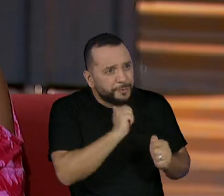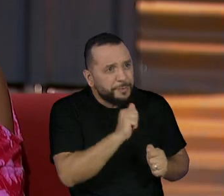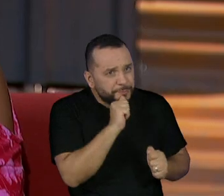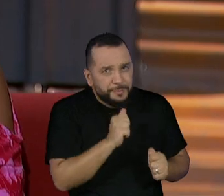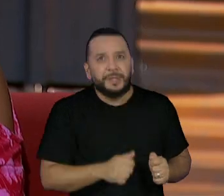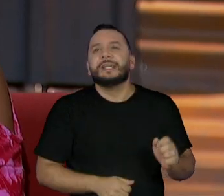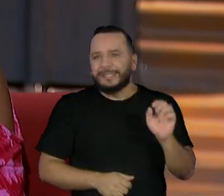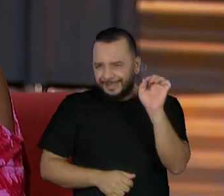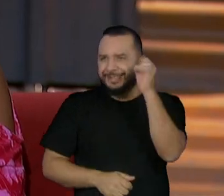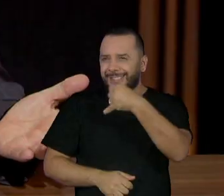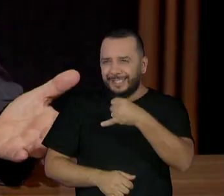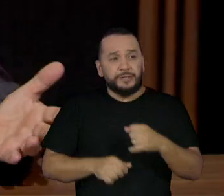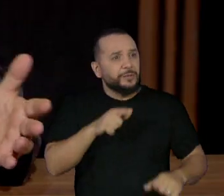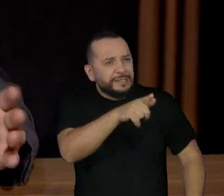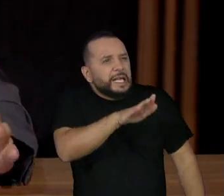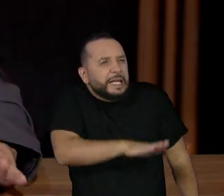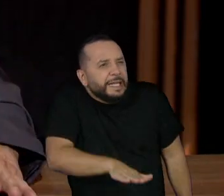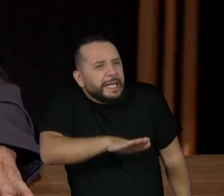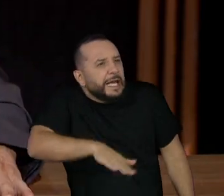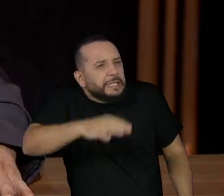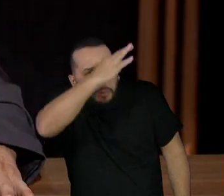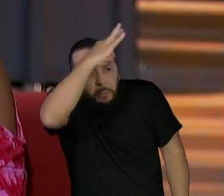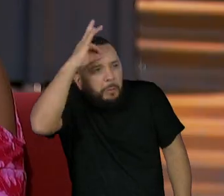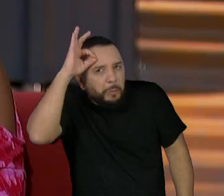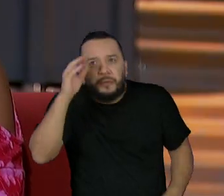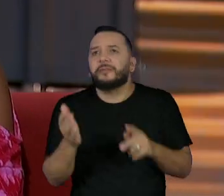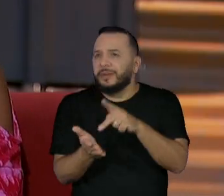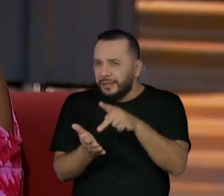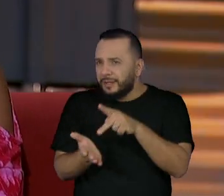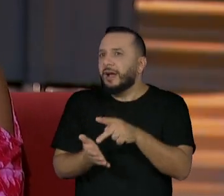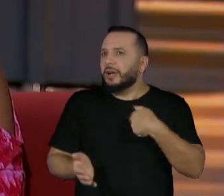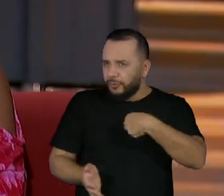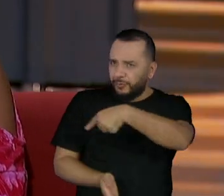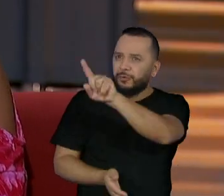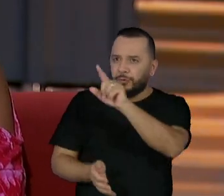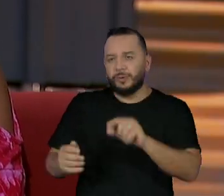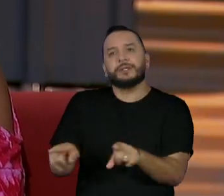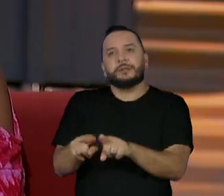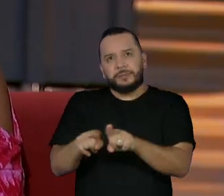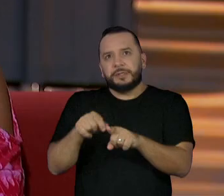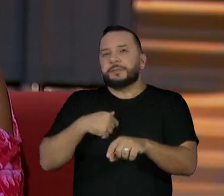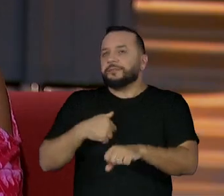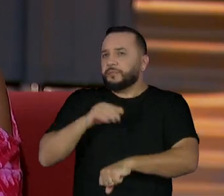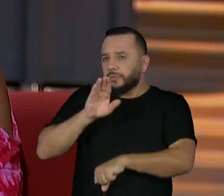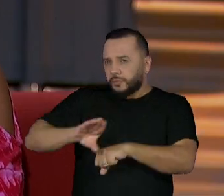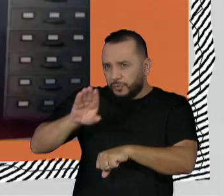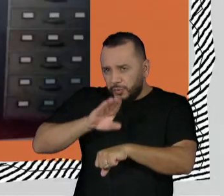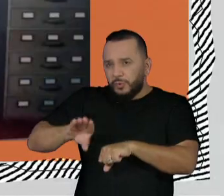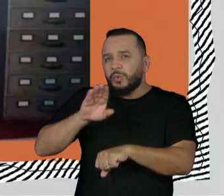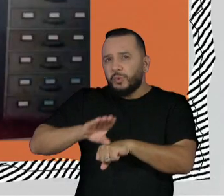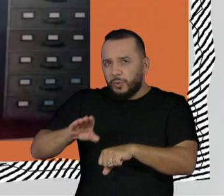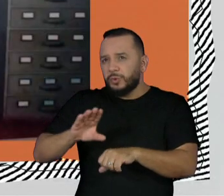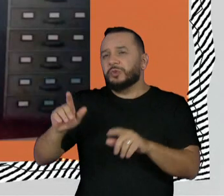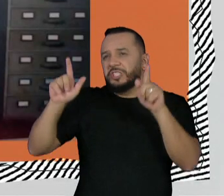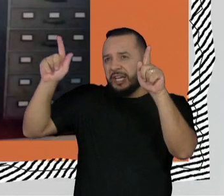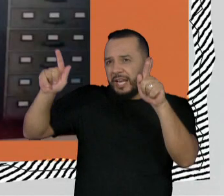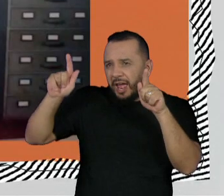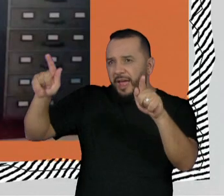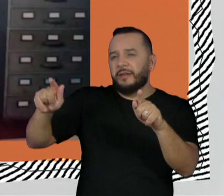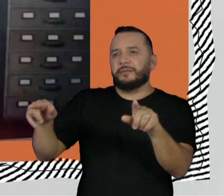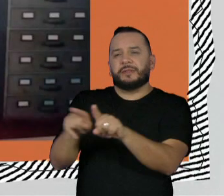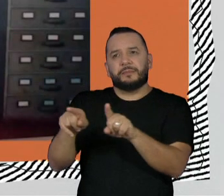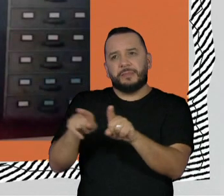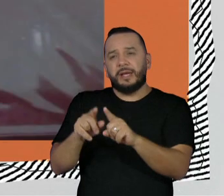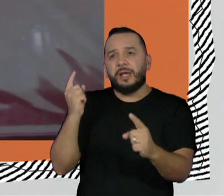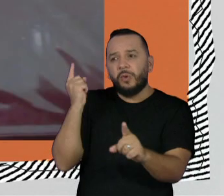muito criança, não sabia o que estava acontecendo. Sim, em reunião. Eu fui em curso de promotores legais populares, encontro de mulheres negras, tanto